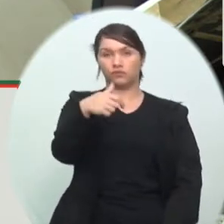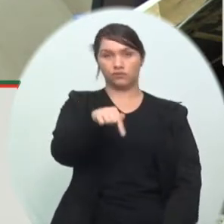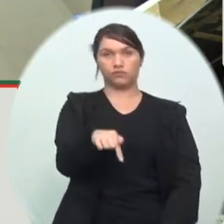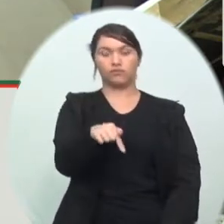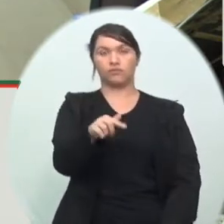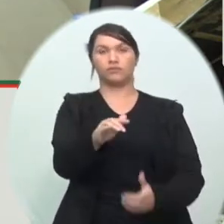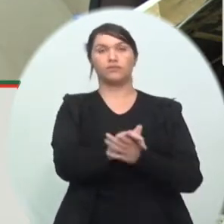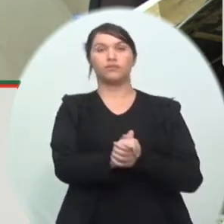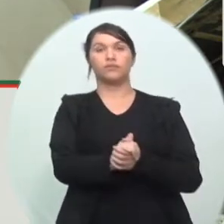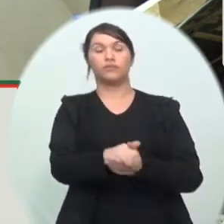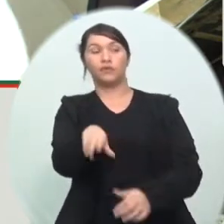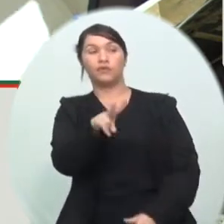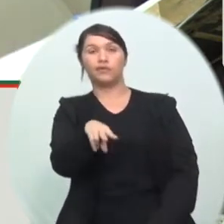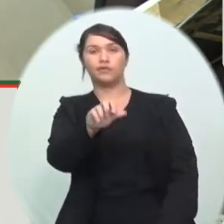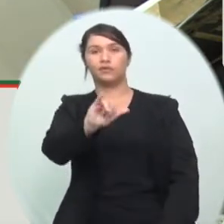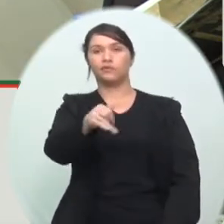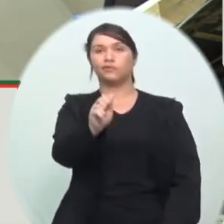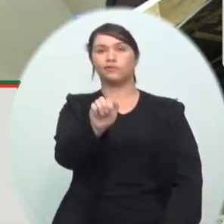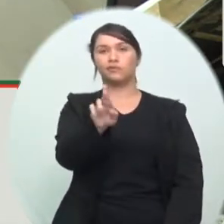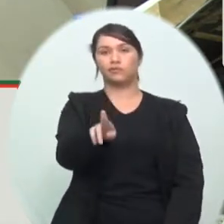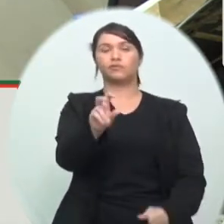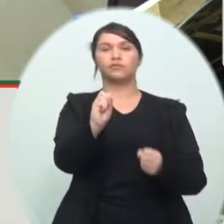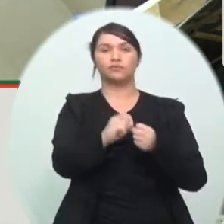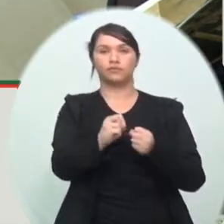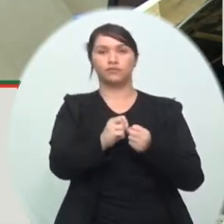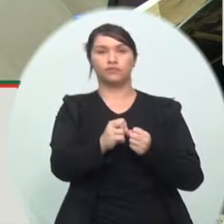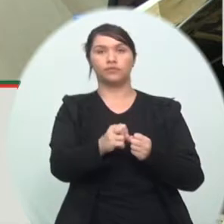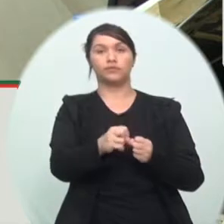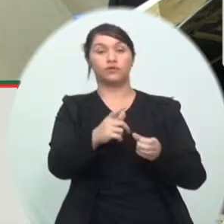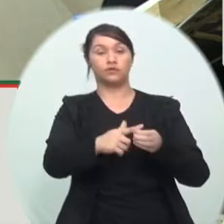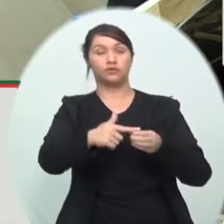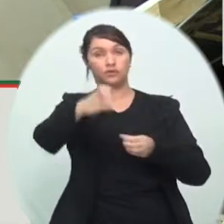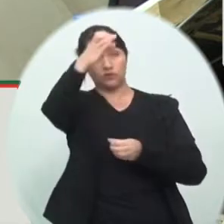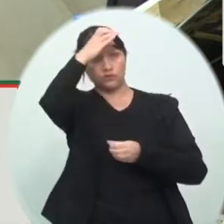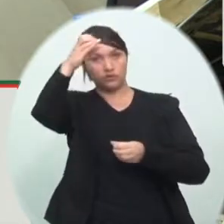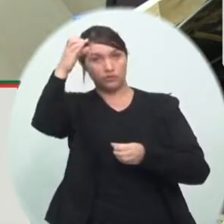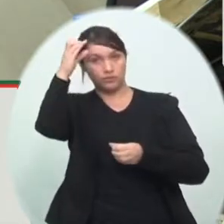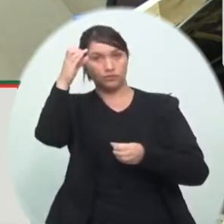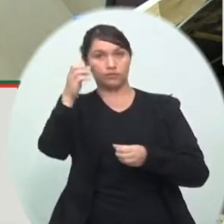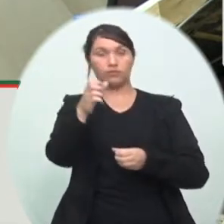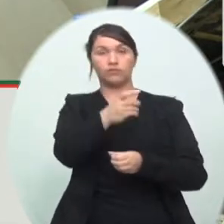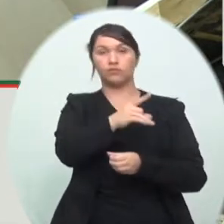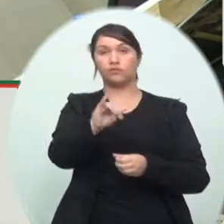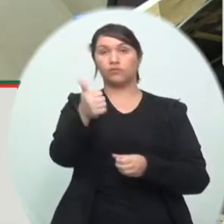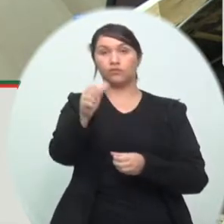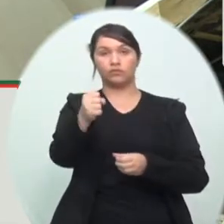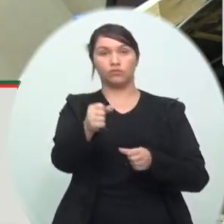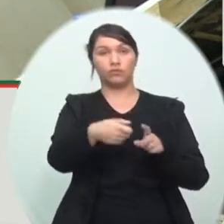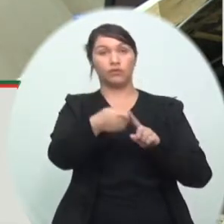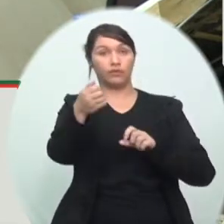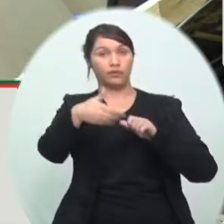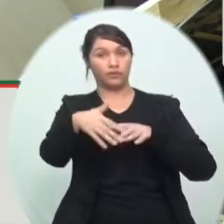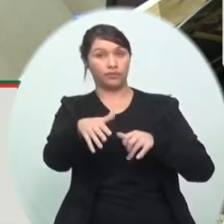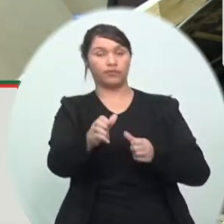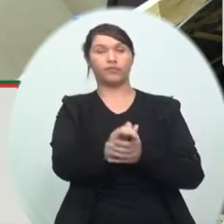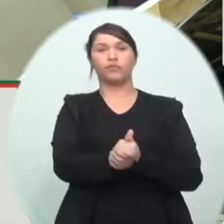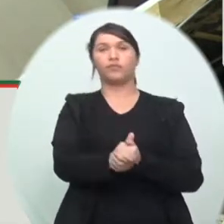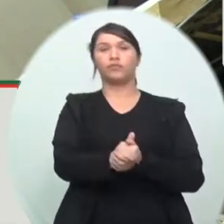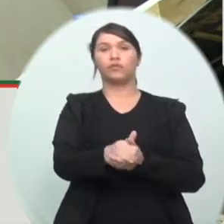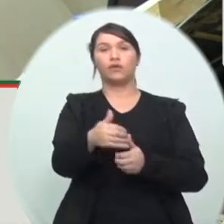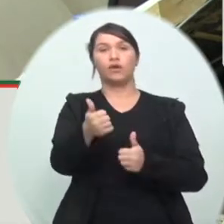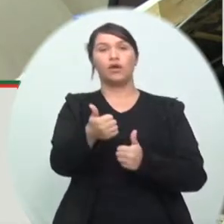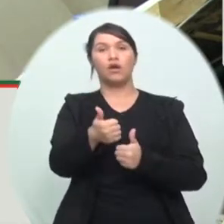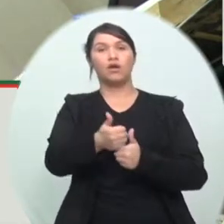787/18, de autoria do vereador Jair Alexandre. Criciúma, 18 de setembro de 2018. Senhor vice-presidente, cumprimentando